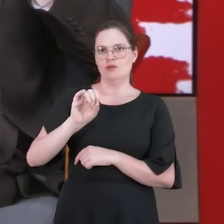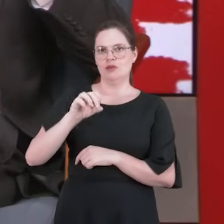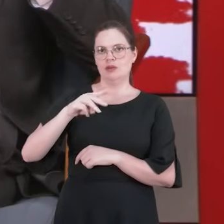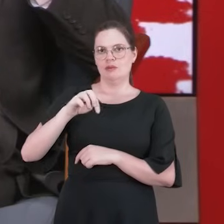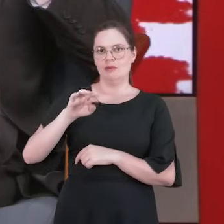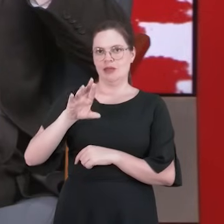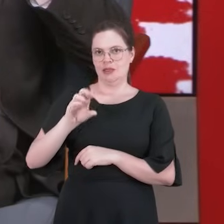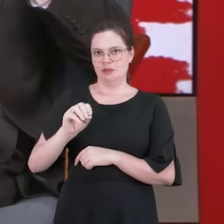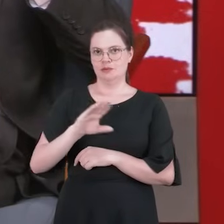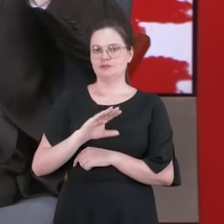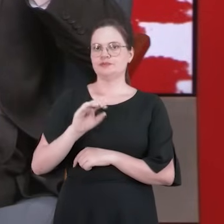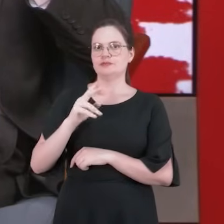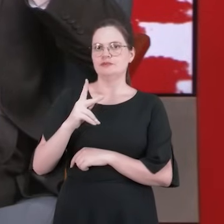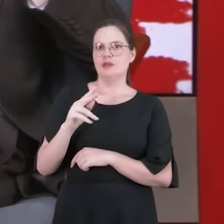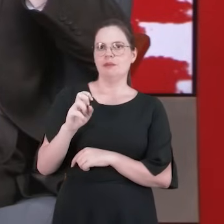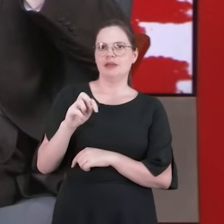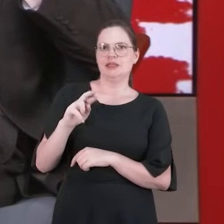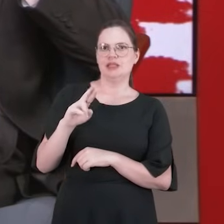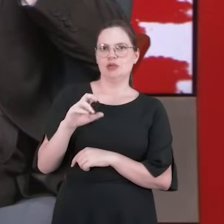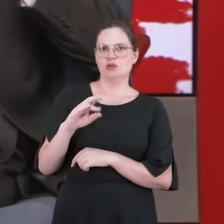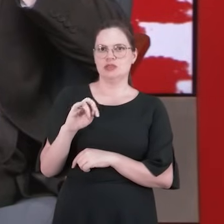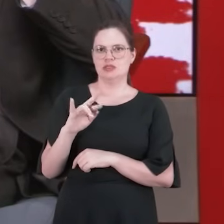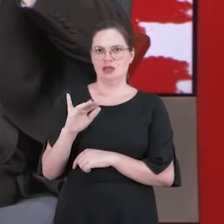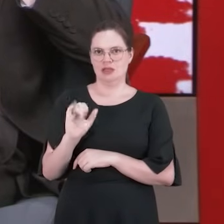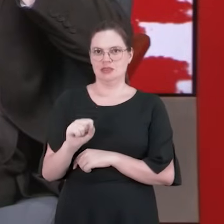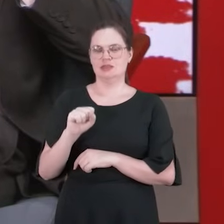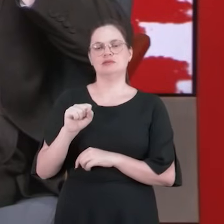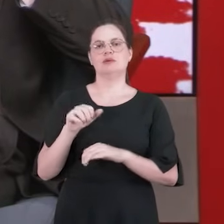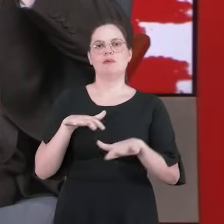Quando o nosso grupo começou,